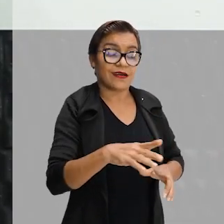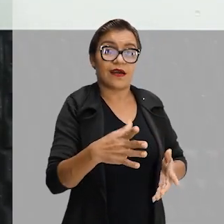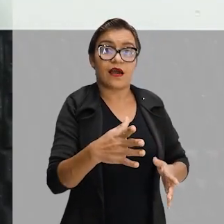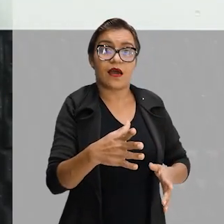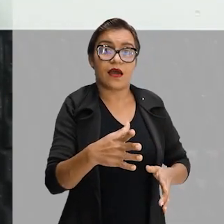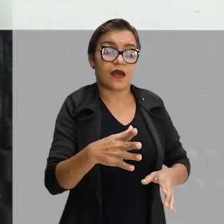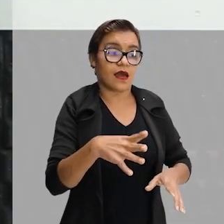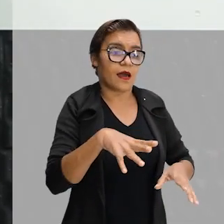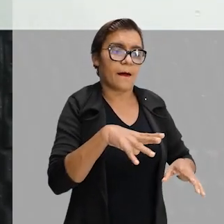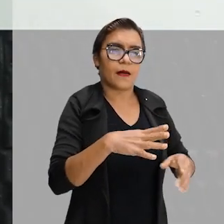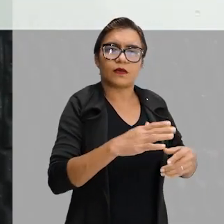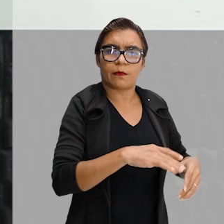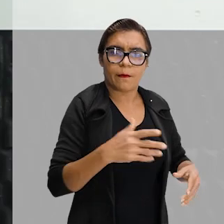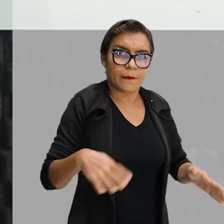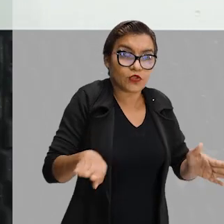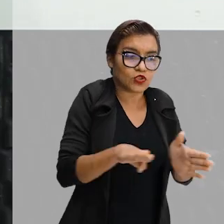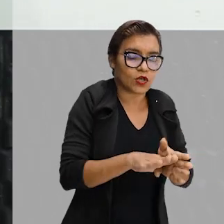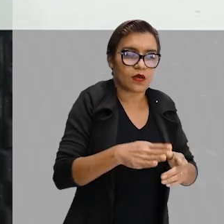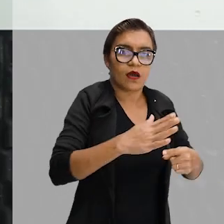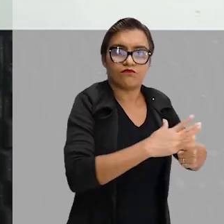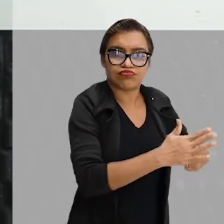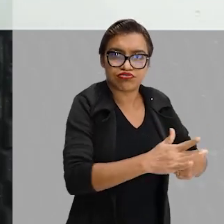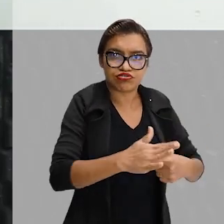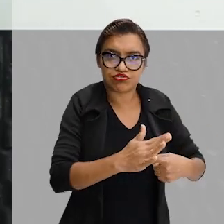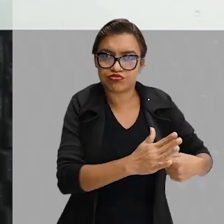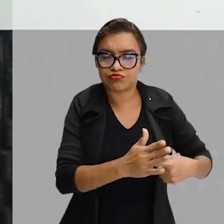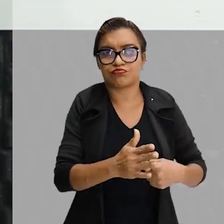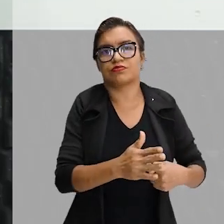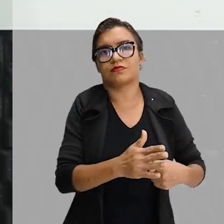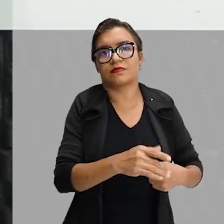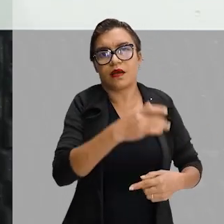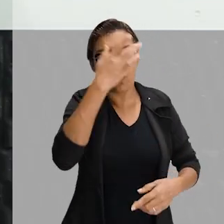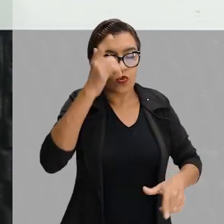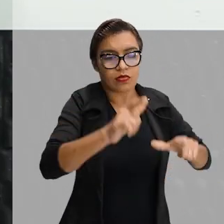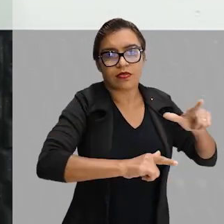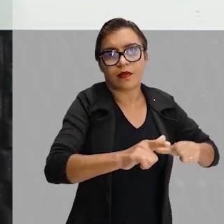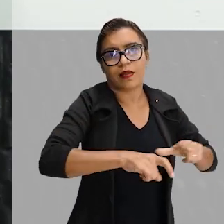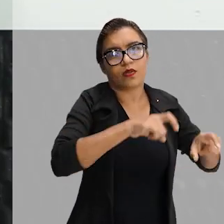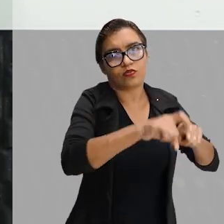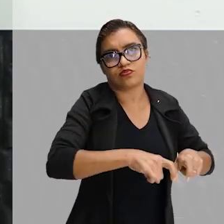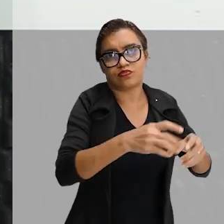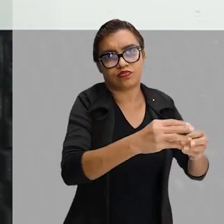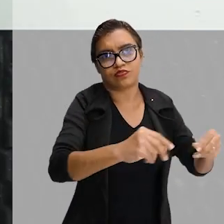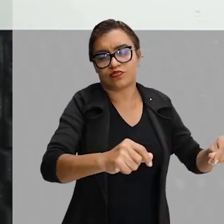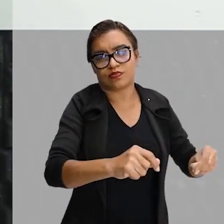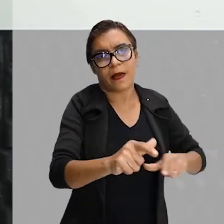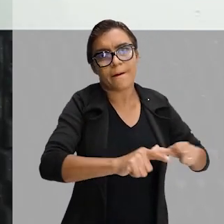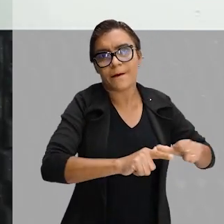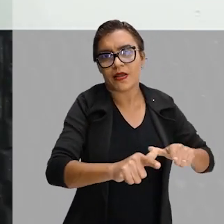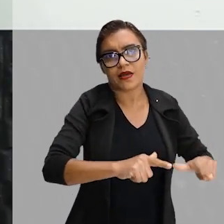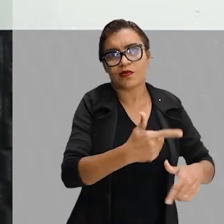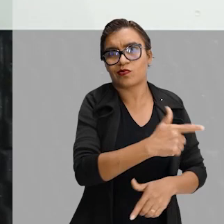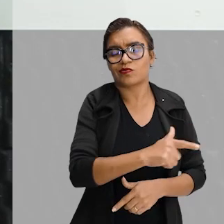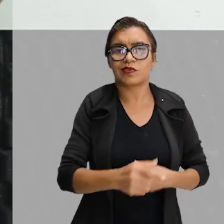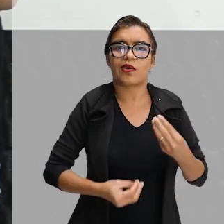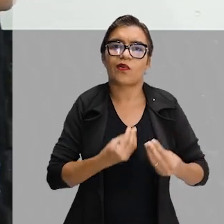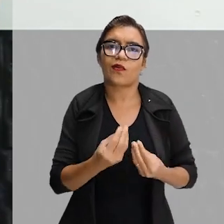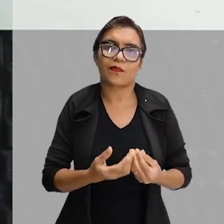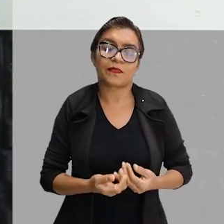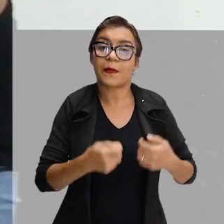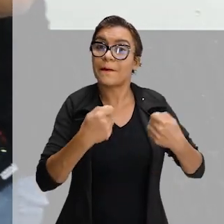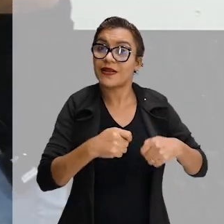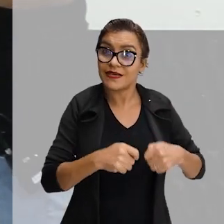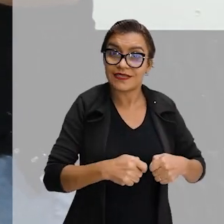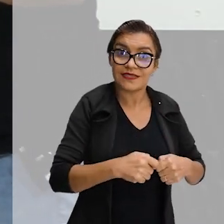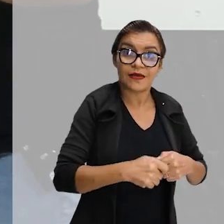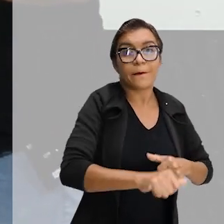pelas máquinas, o trabalhador rural está sem terra e agora está sem emprego. Sem terra e sem emprego, o que vai acontecer? Ele vai